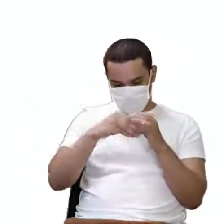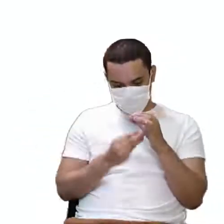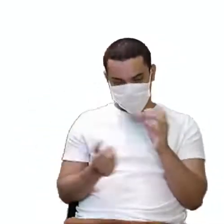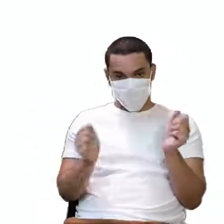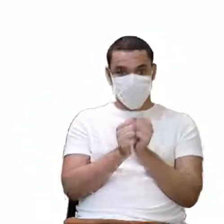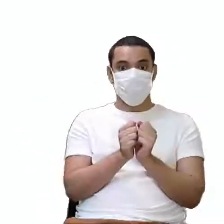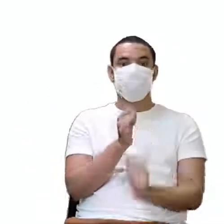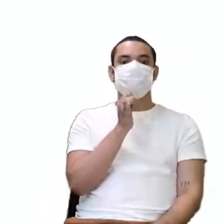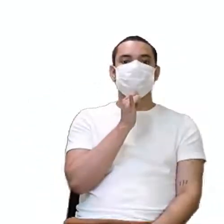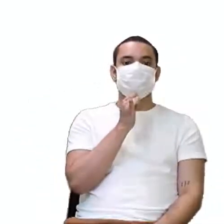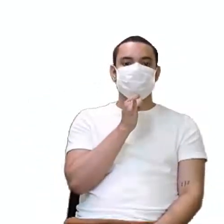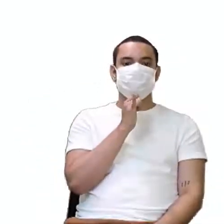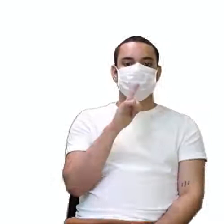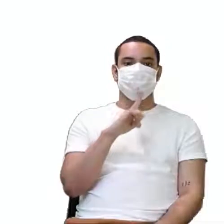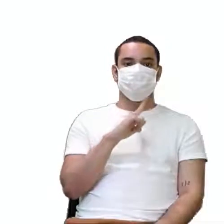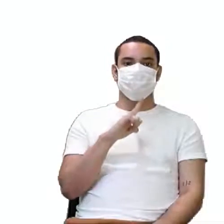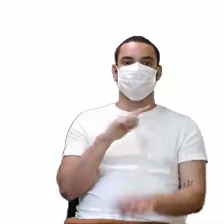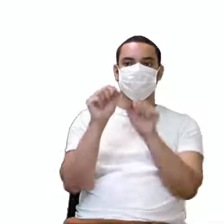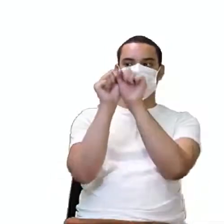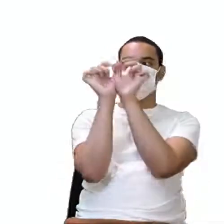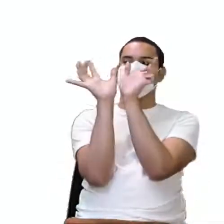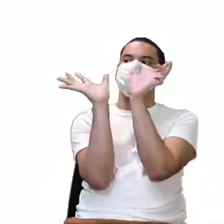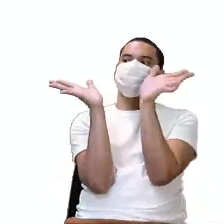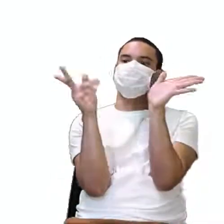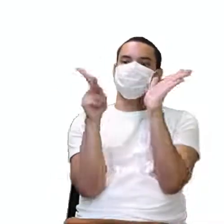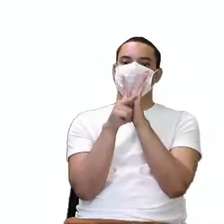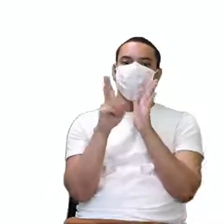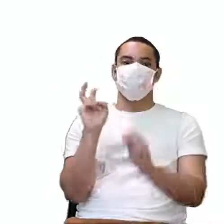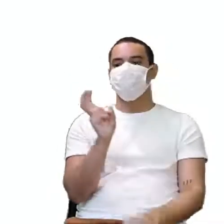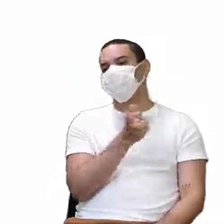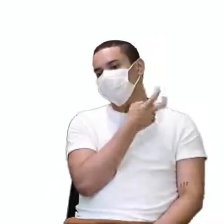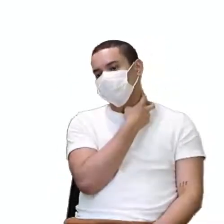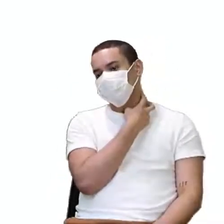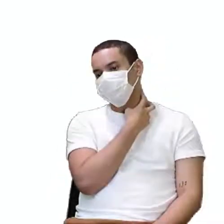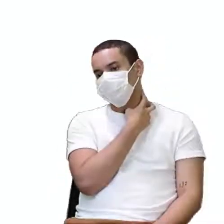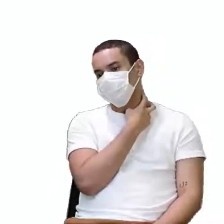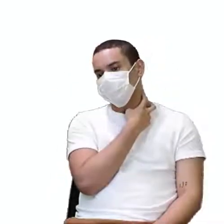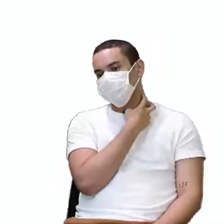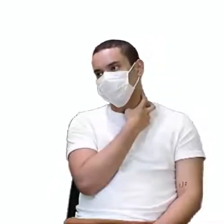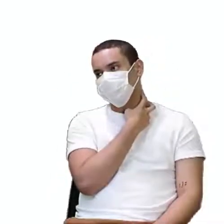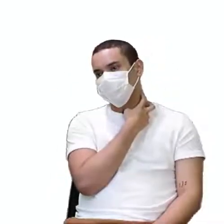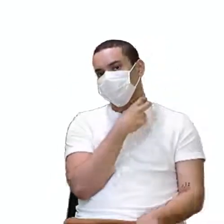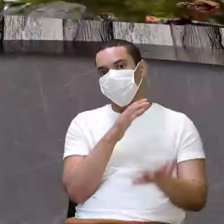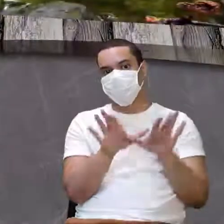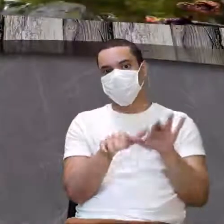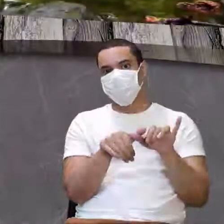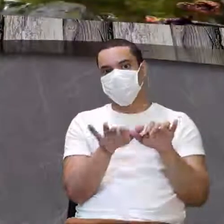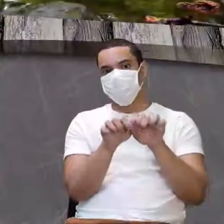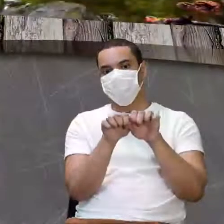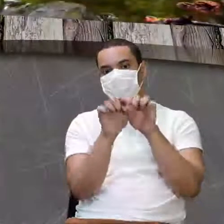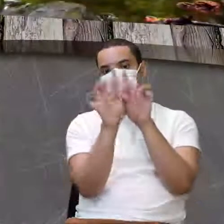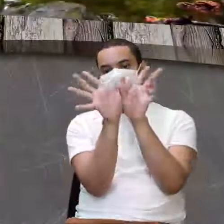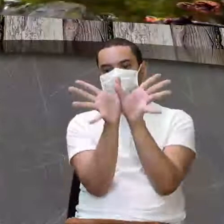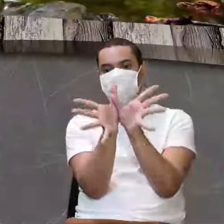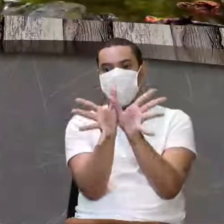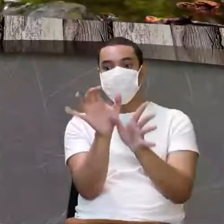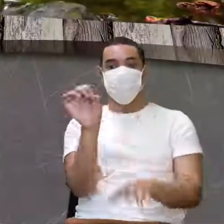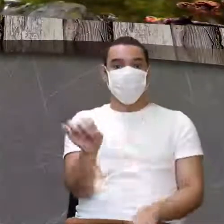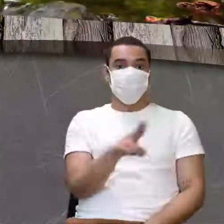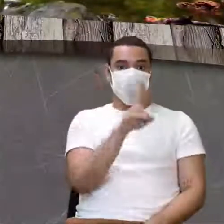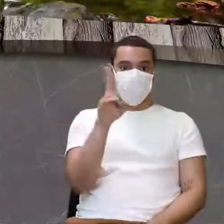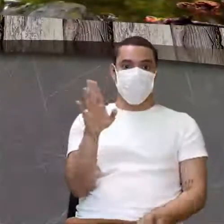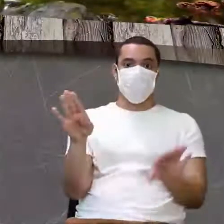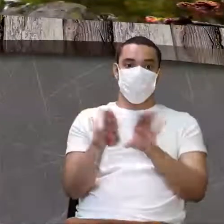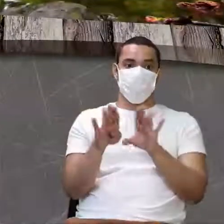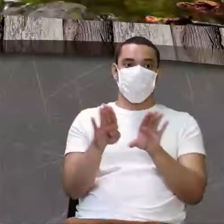Como exemplo, nós temos as asas dos morcegos, tá? Ou pode ser,